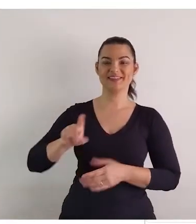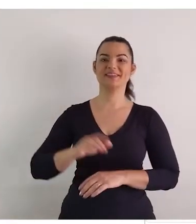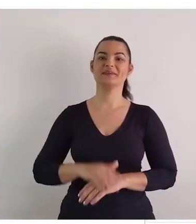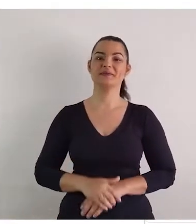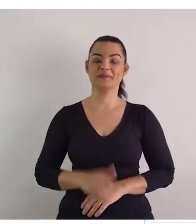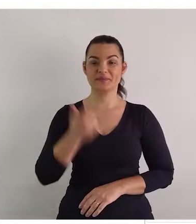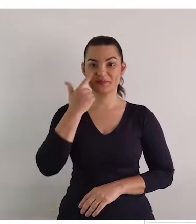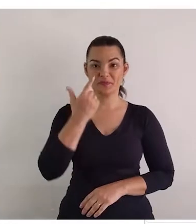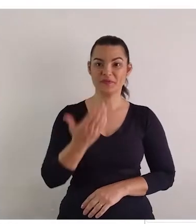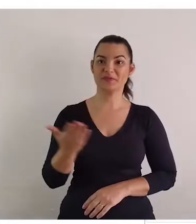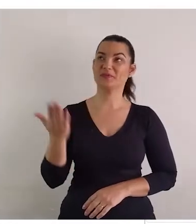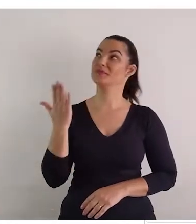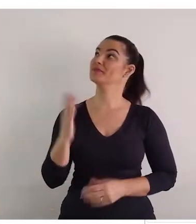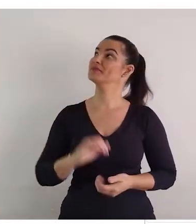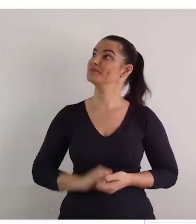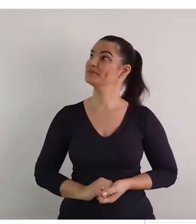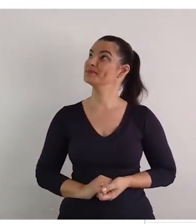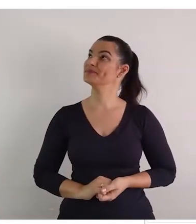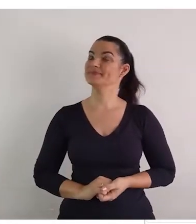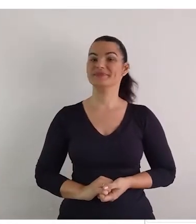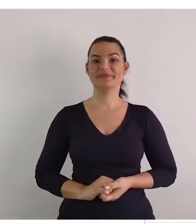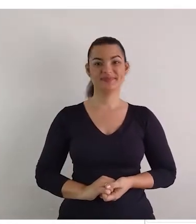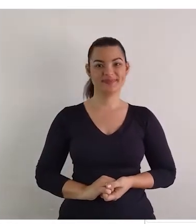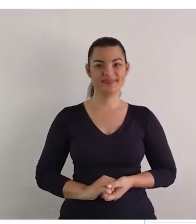lá o que aparece aqui para espaço.